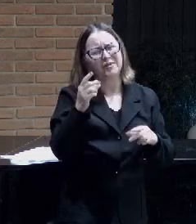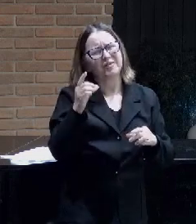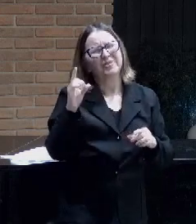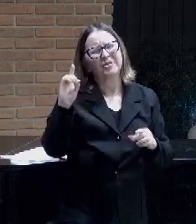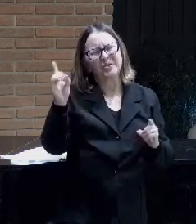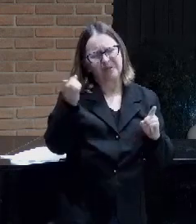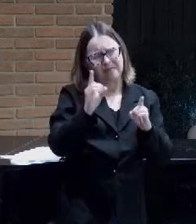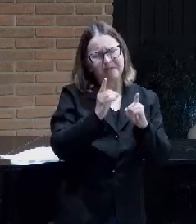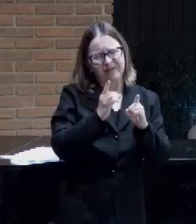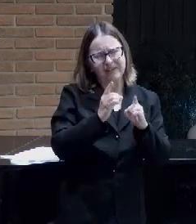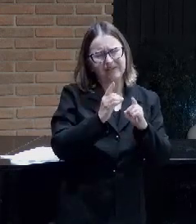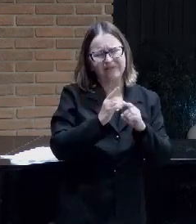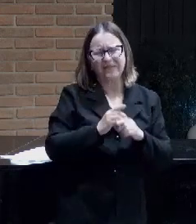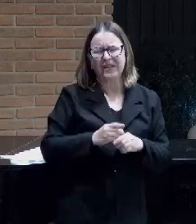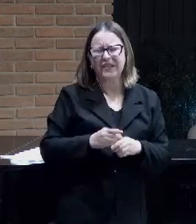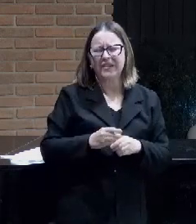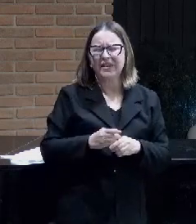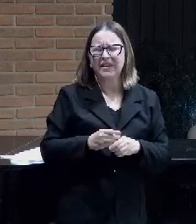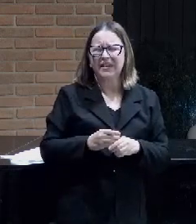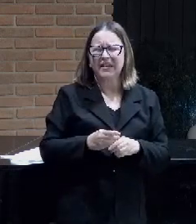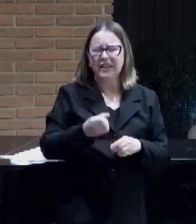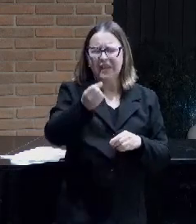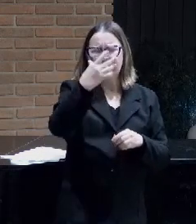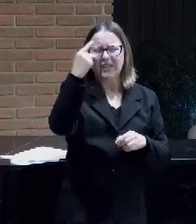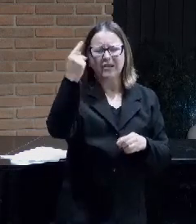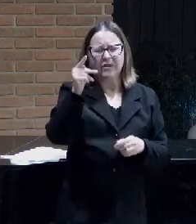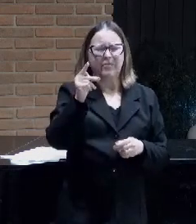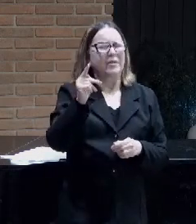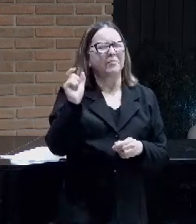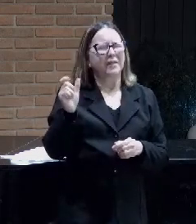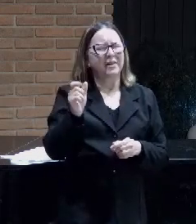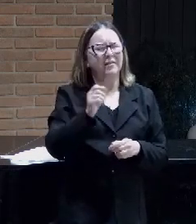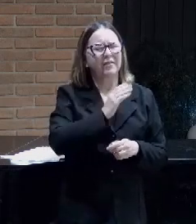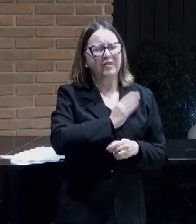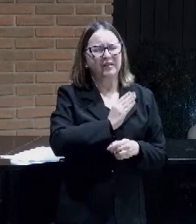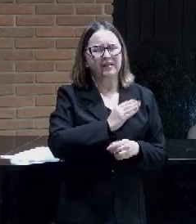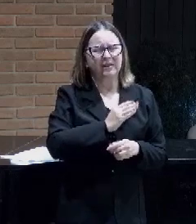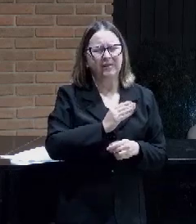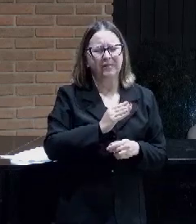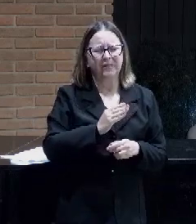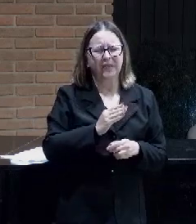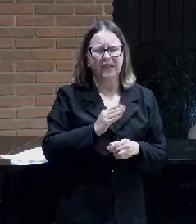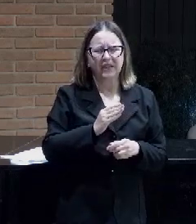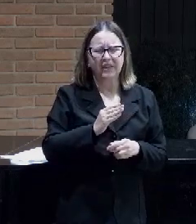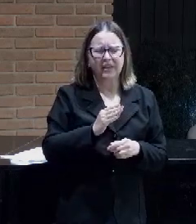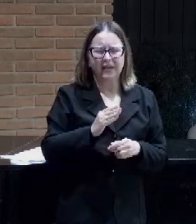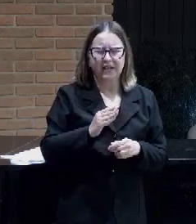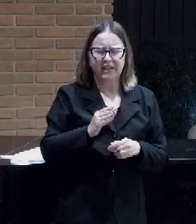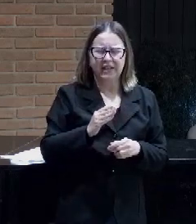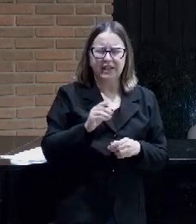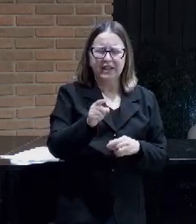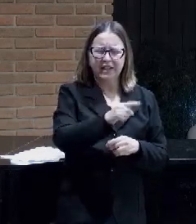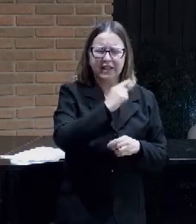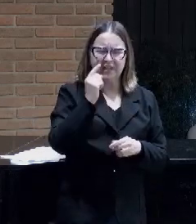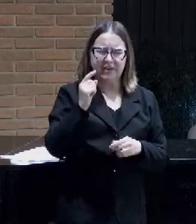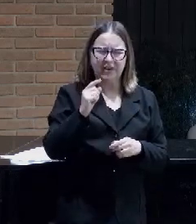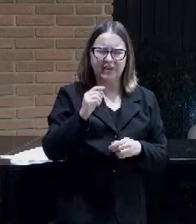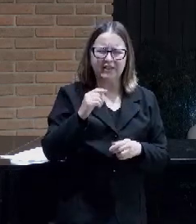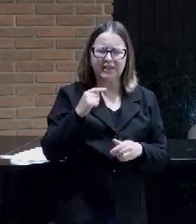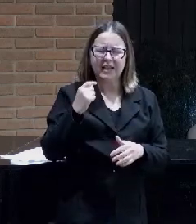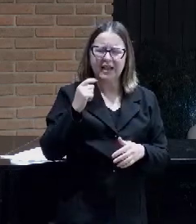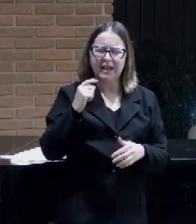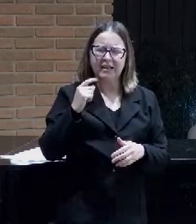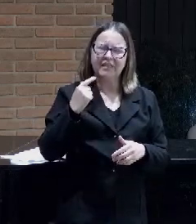pela Tua preciosa palavra. E que assim que nós sairmos dessa reunião, Pai, nós saiamos transformados pelo Senhor. Em nome de